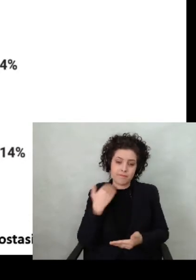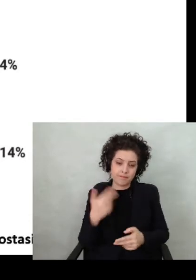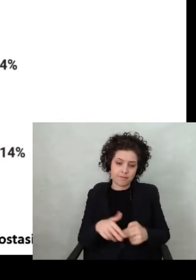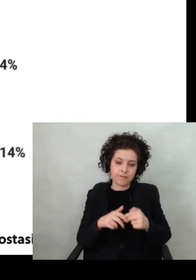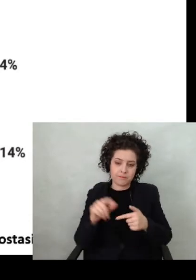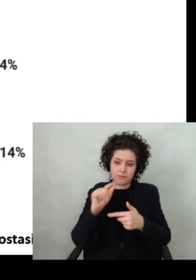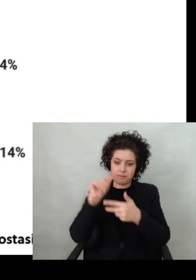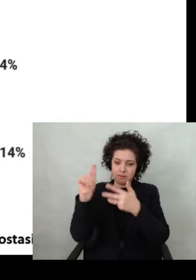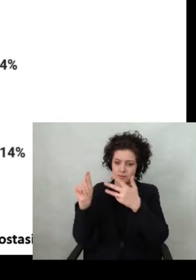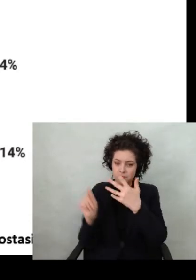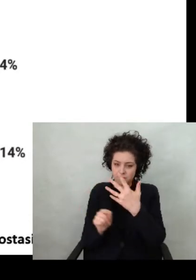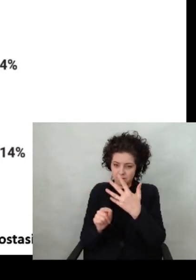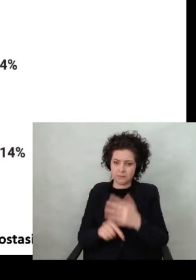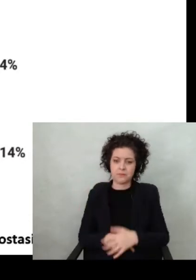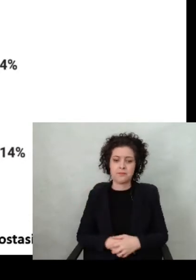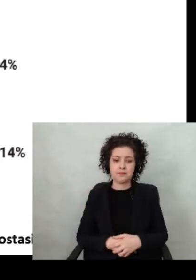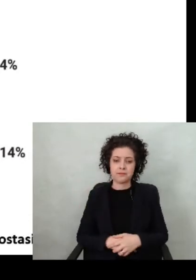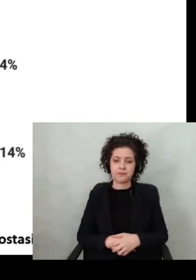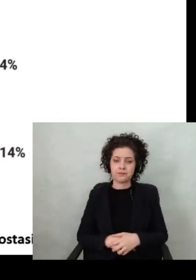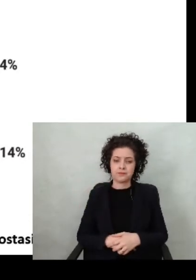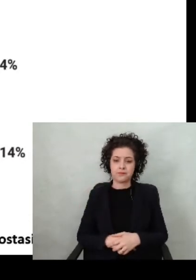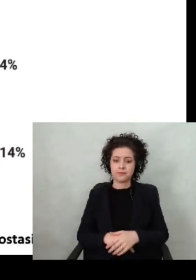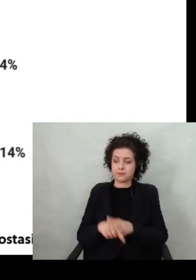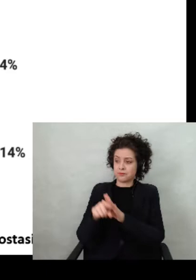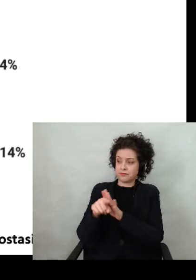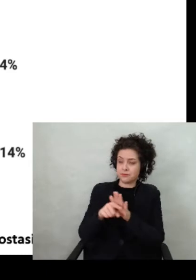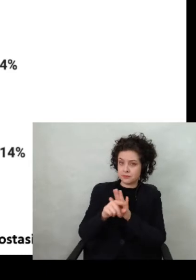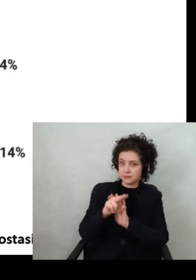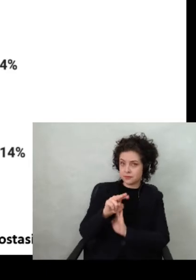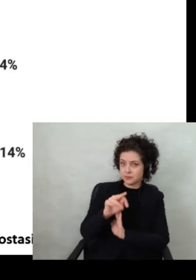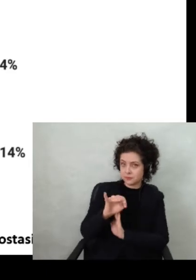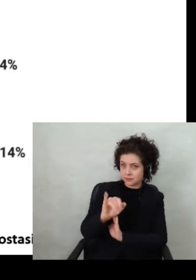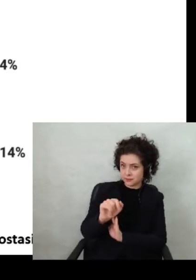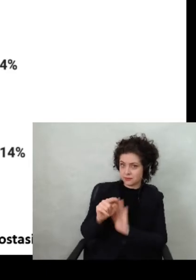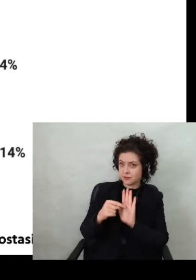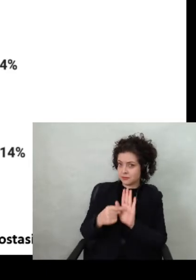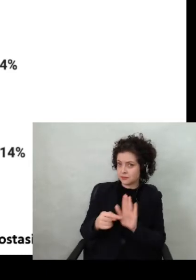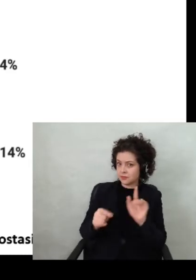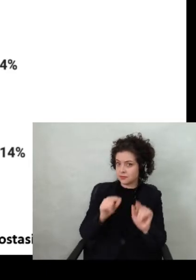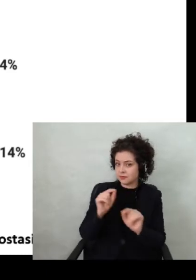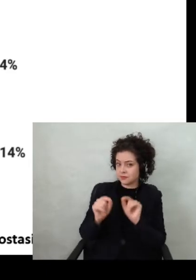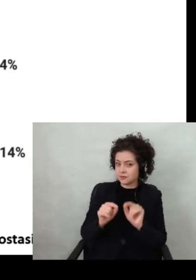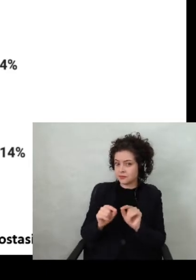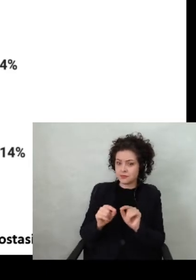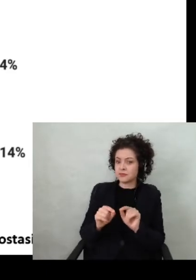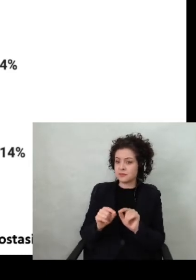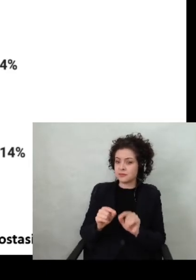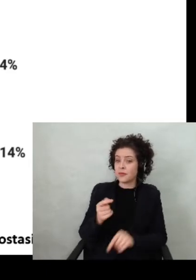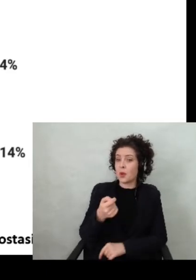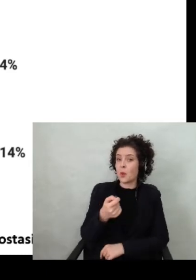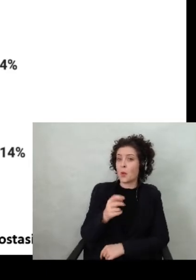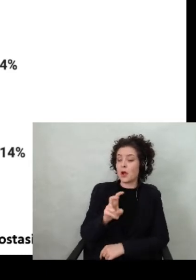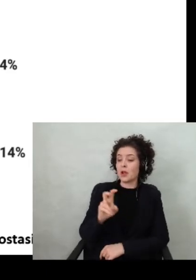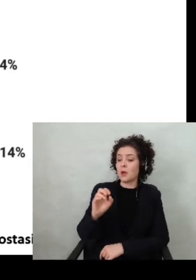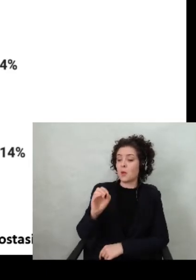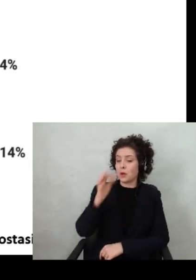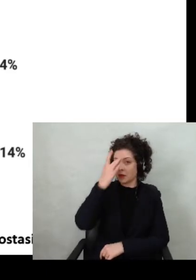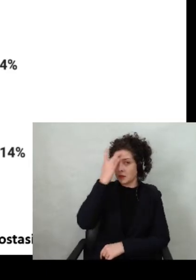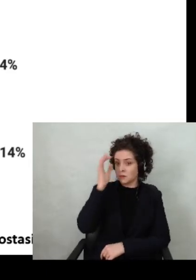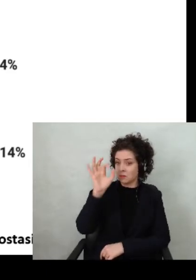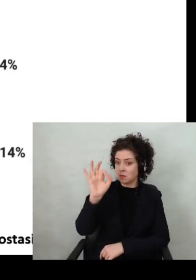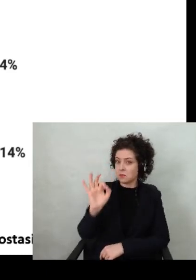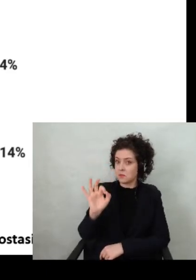pacientes internados em UTI mostrou quase 50% dos indivíduos